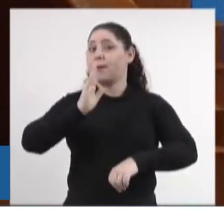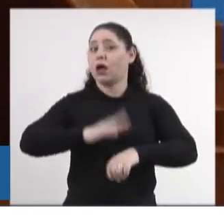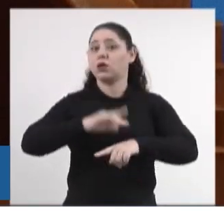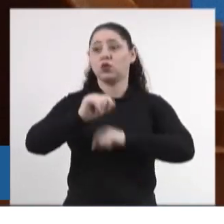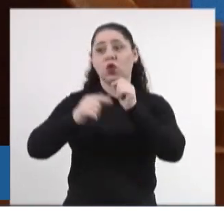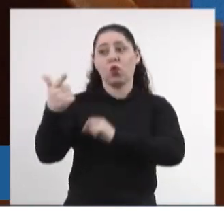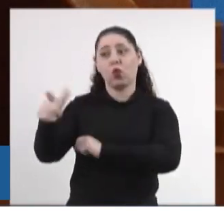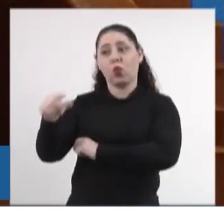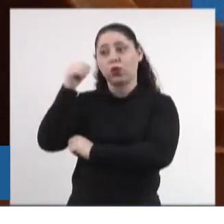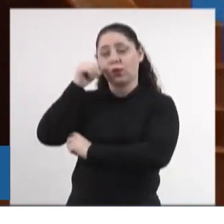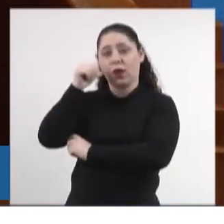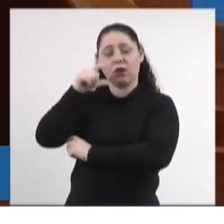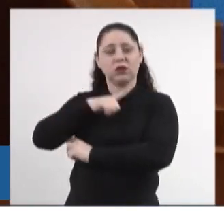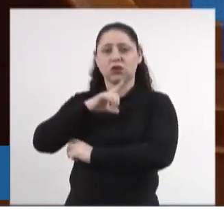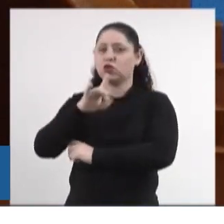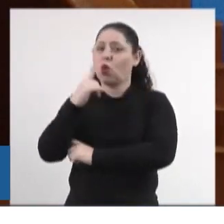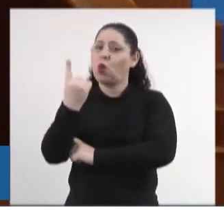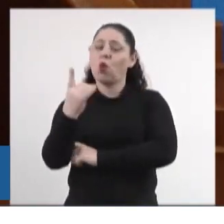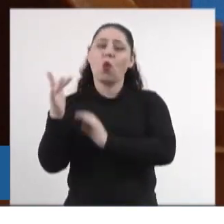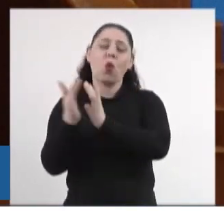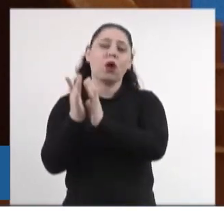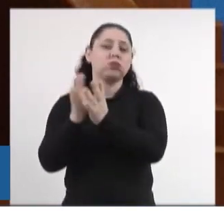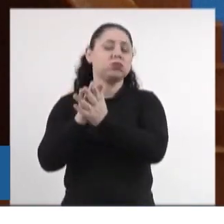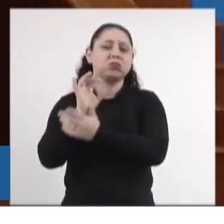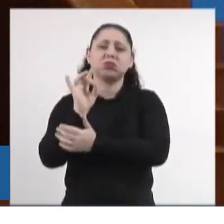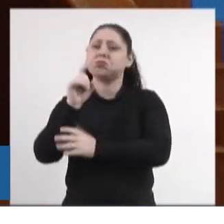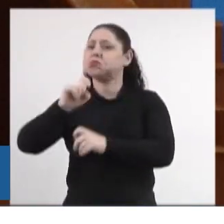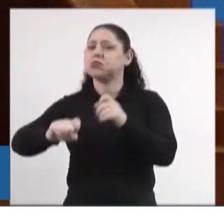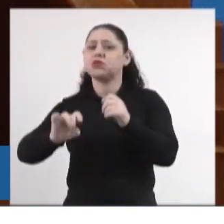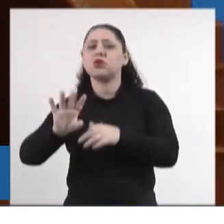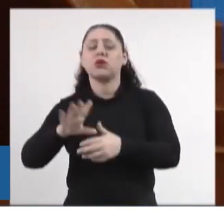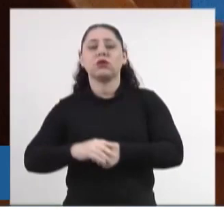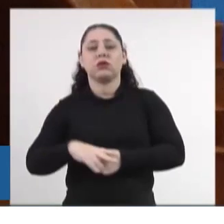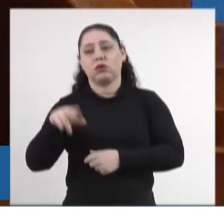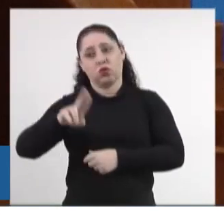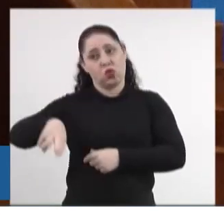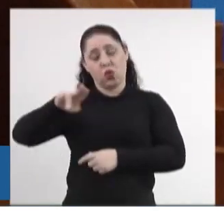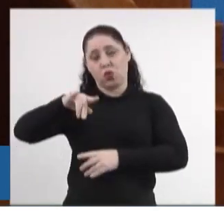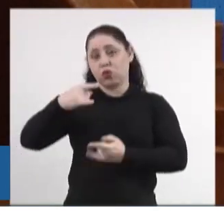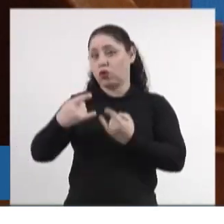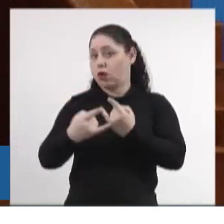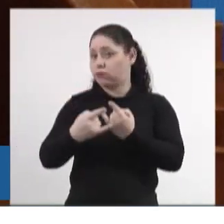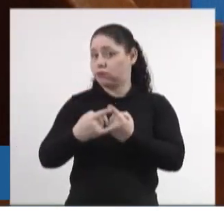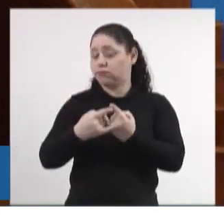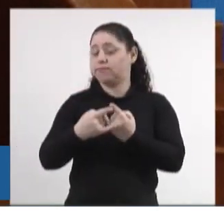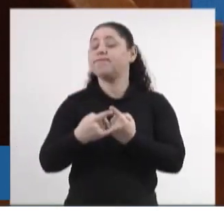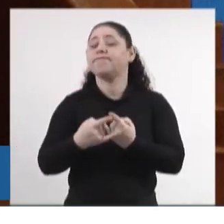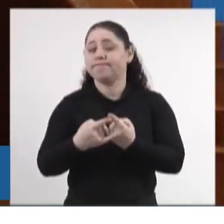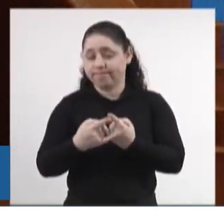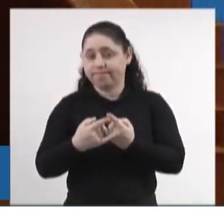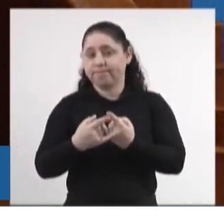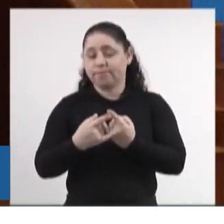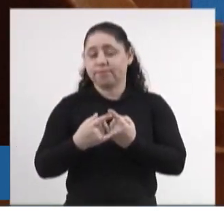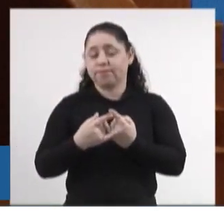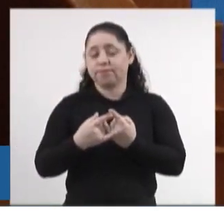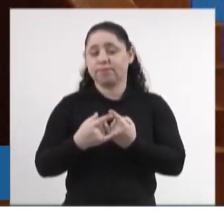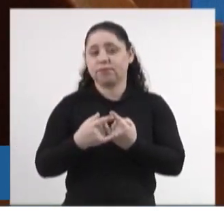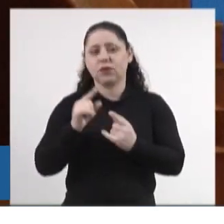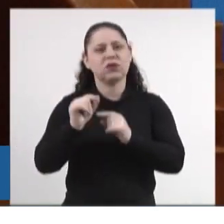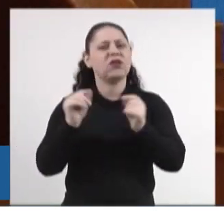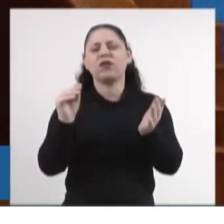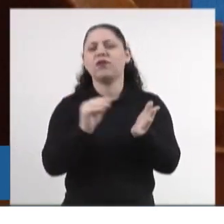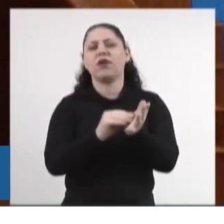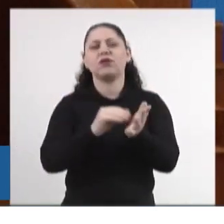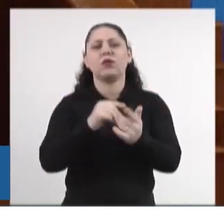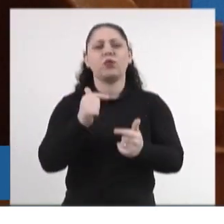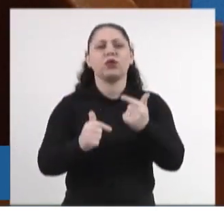do que outras mulheres que têm apenas um parceiro fixo, e que muitas vezes não usam preservativo. Né? Então, assim, o que